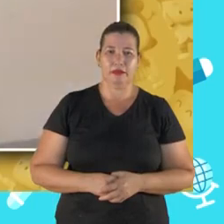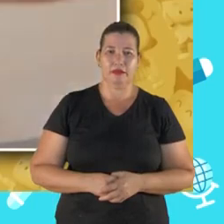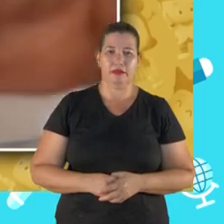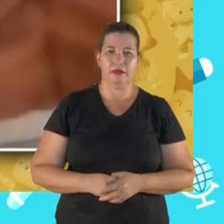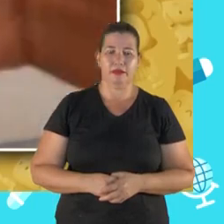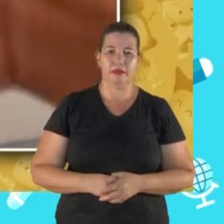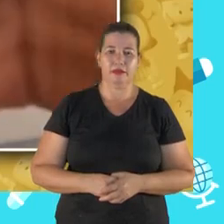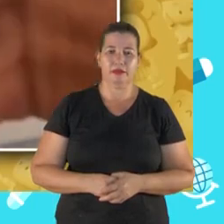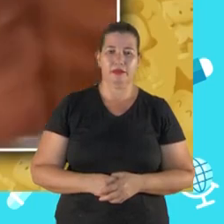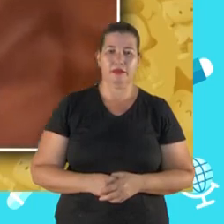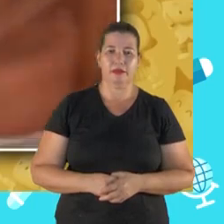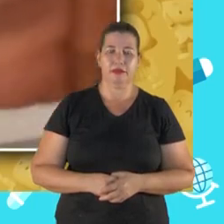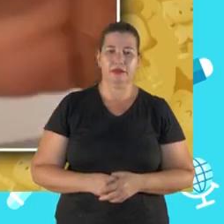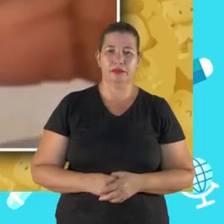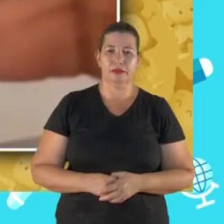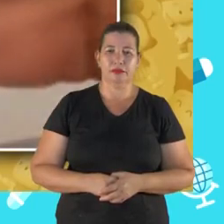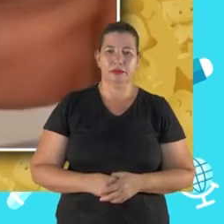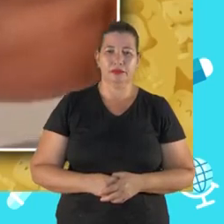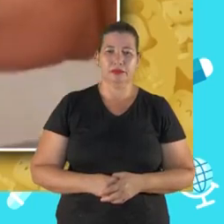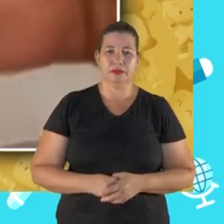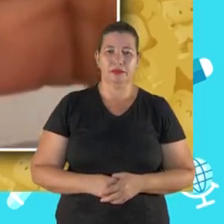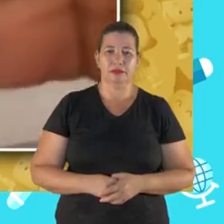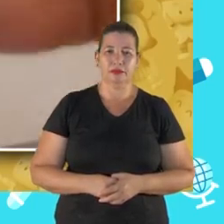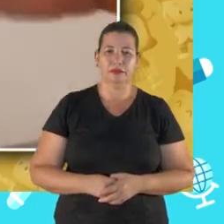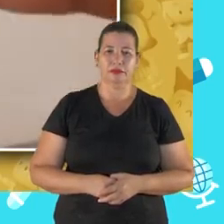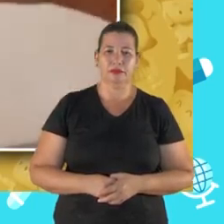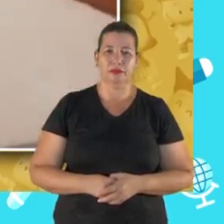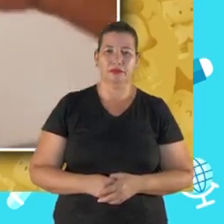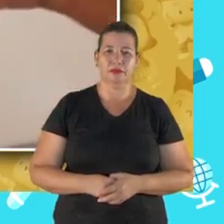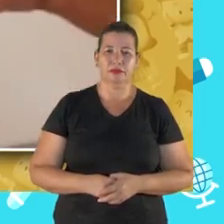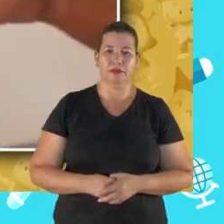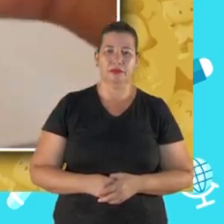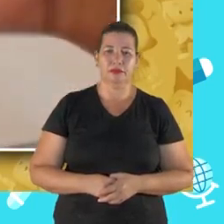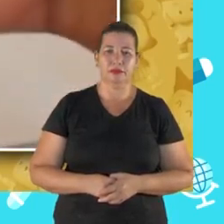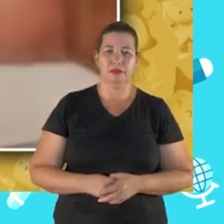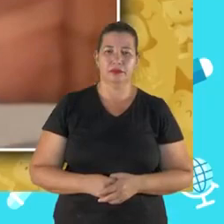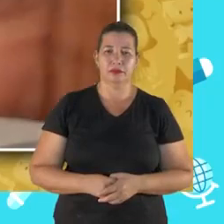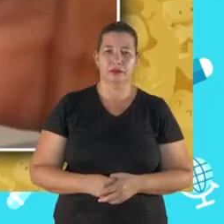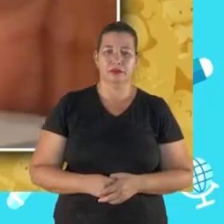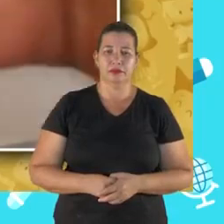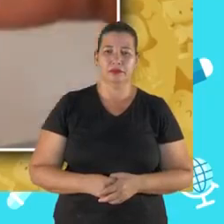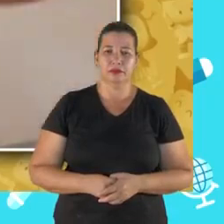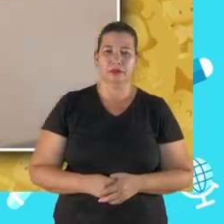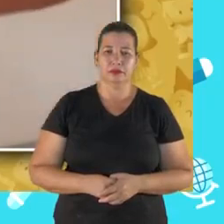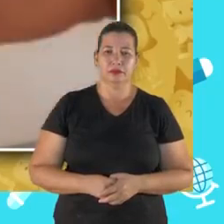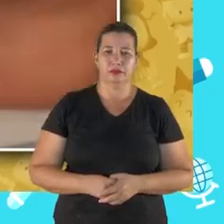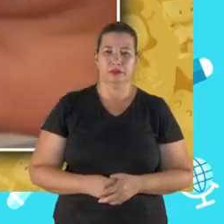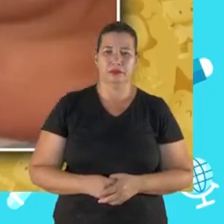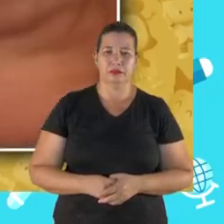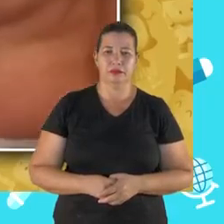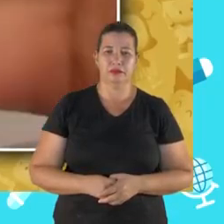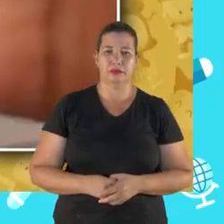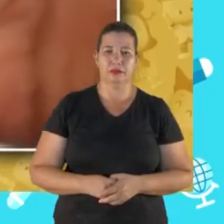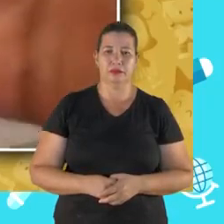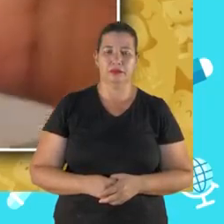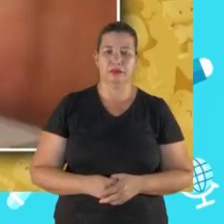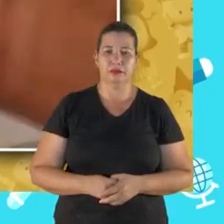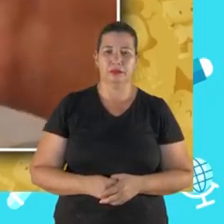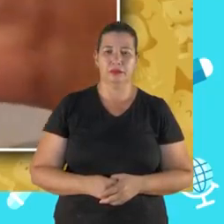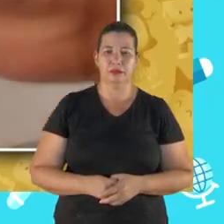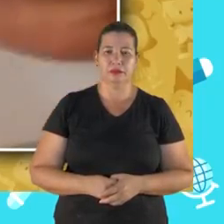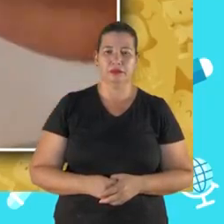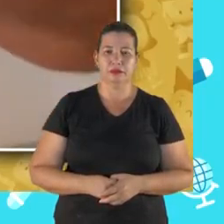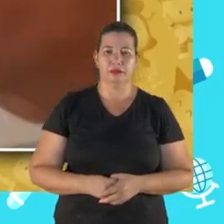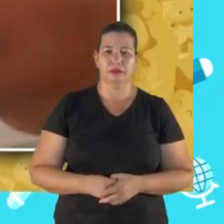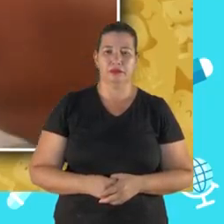de resistência. Olha, eu vou começar pela cabeça dela. Aqui acerto direitinho e, opa,